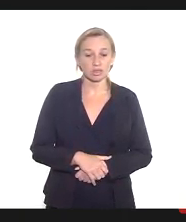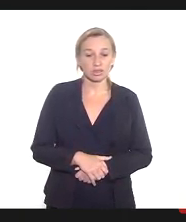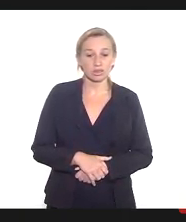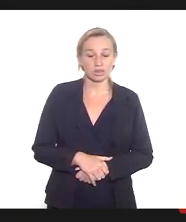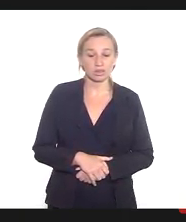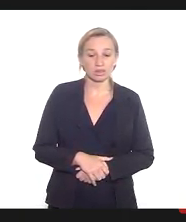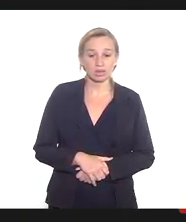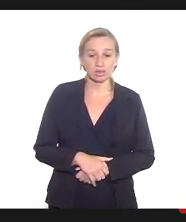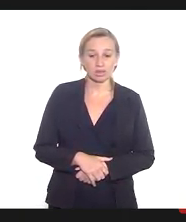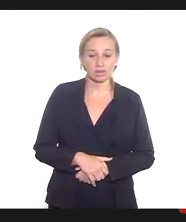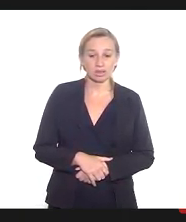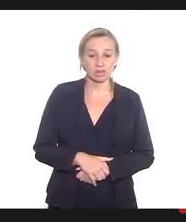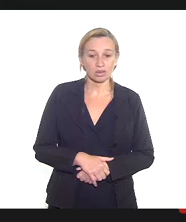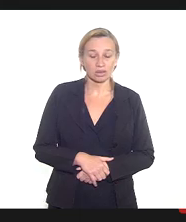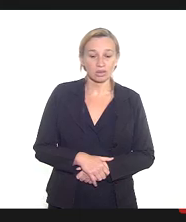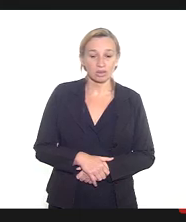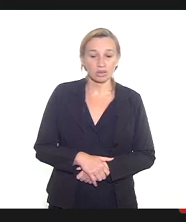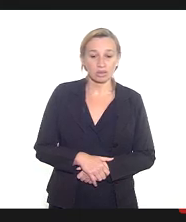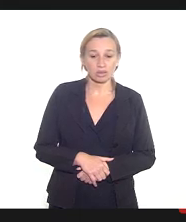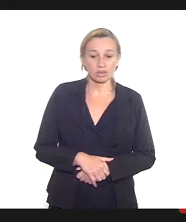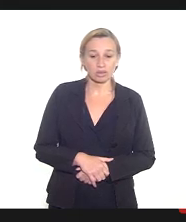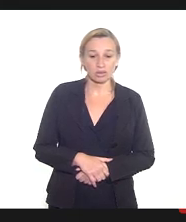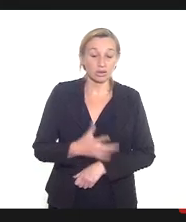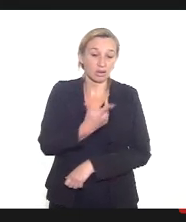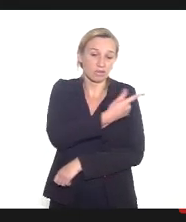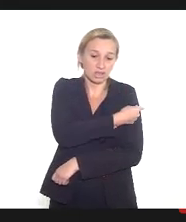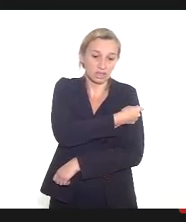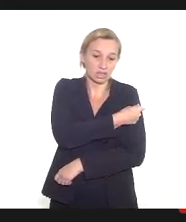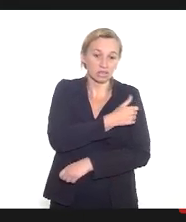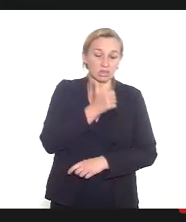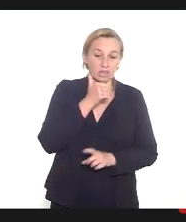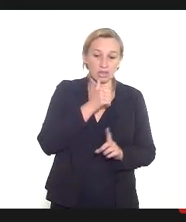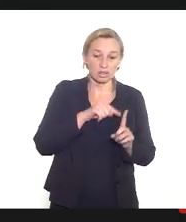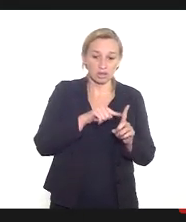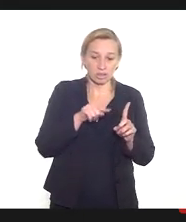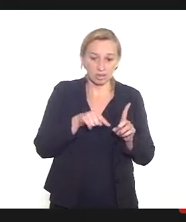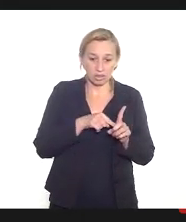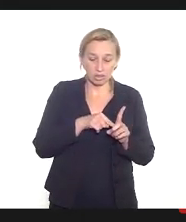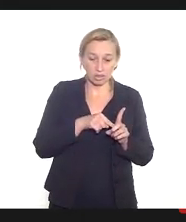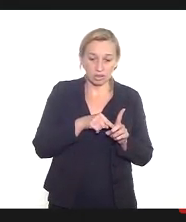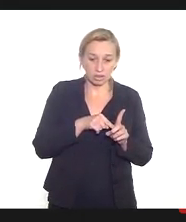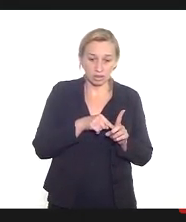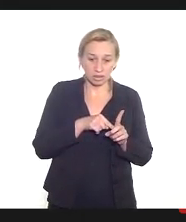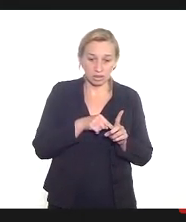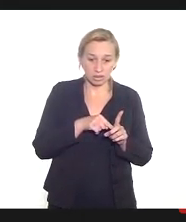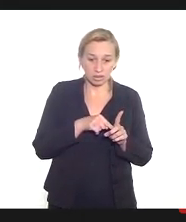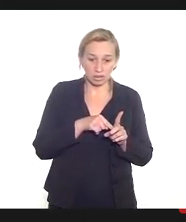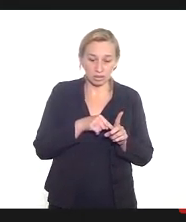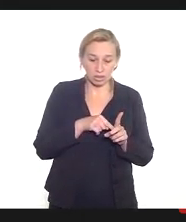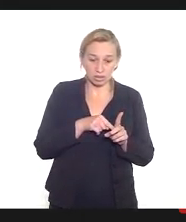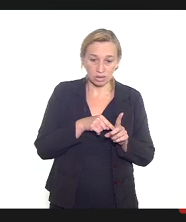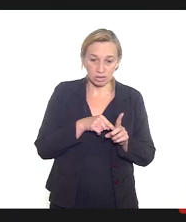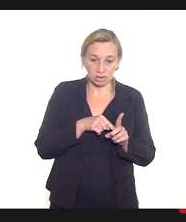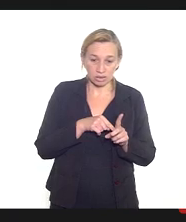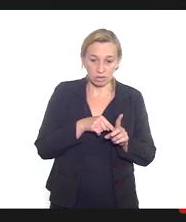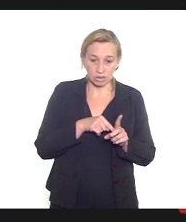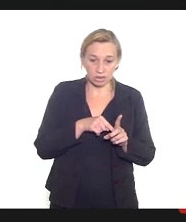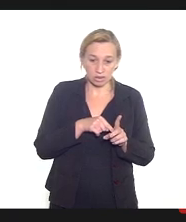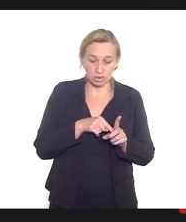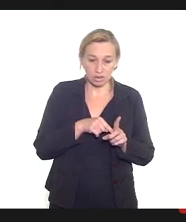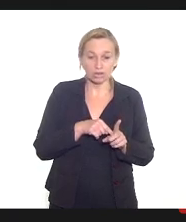resolvi o seguinte fica estabelecido que a vacinação da gestante e puérperas porque as lactantes